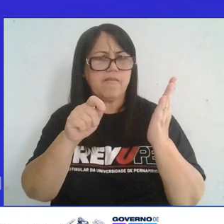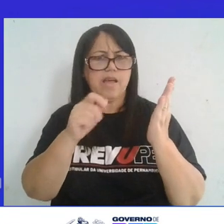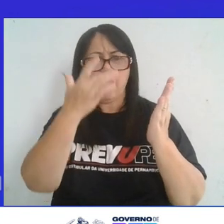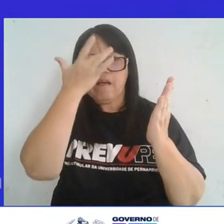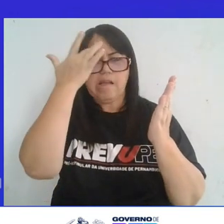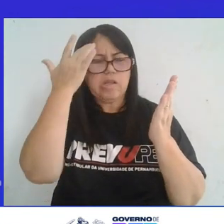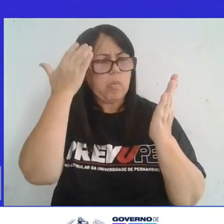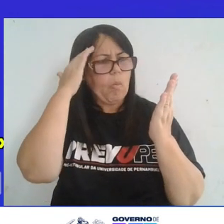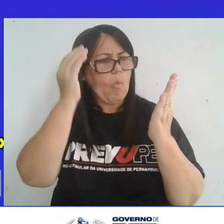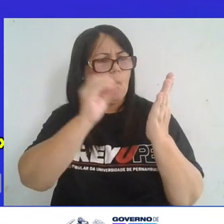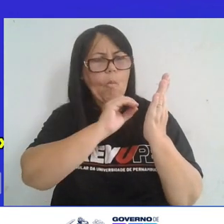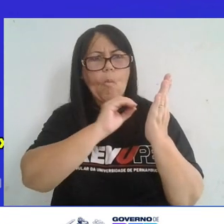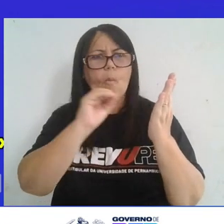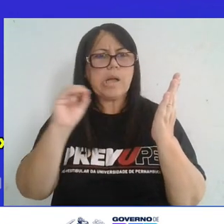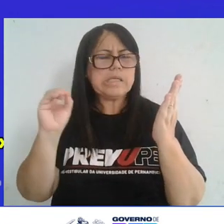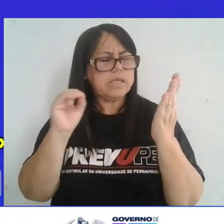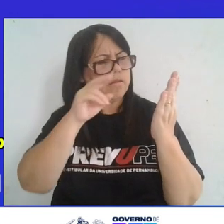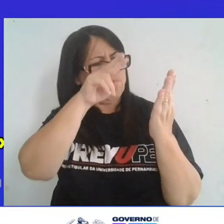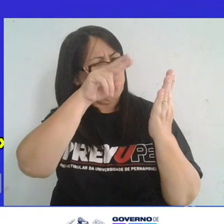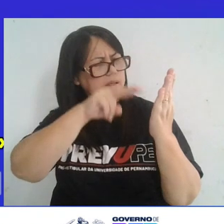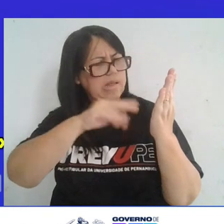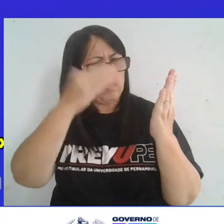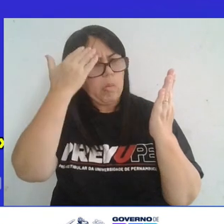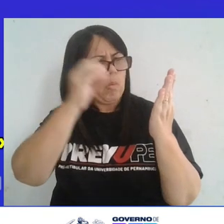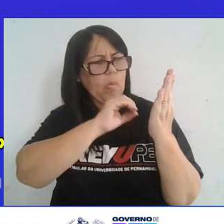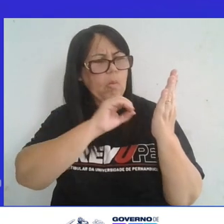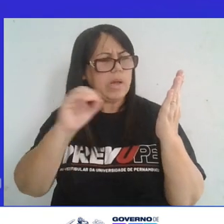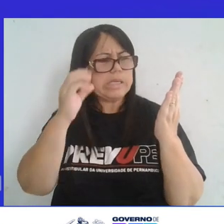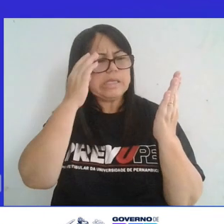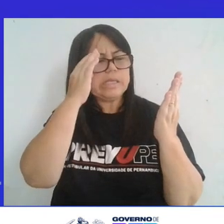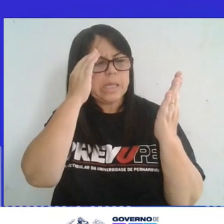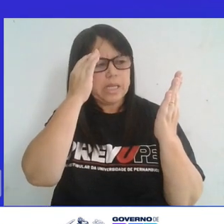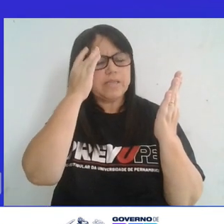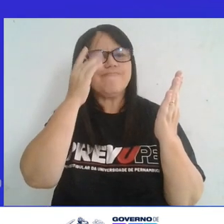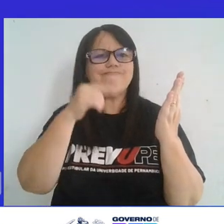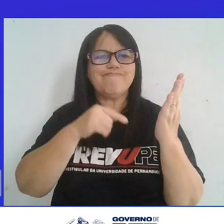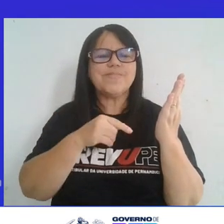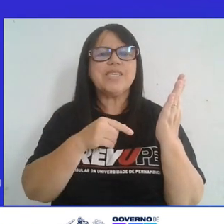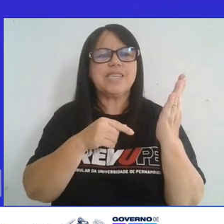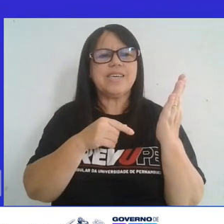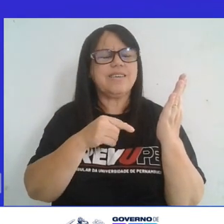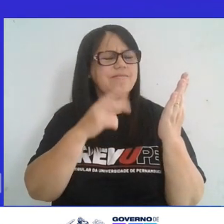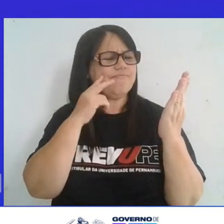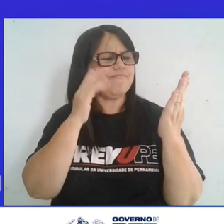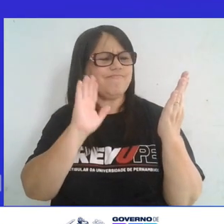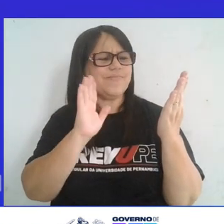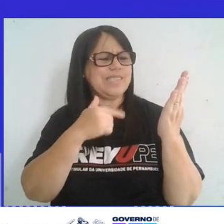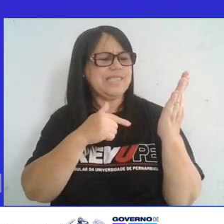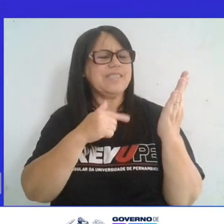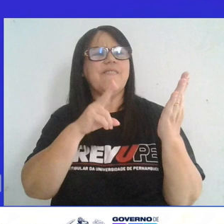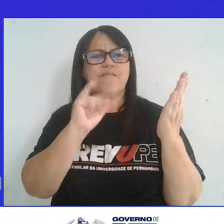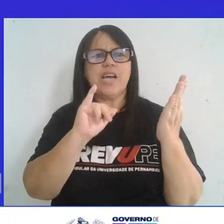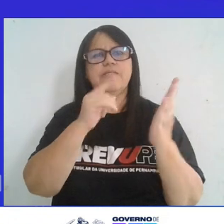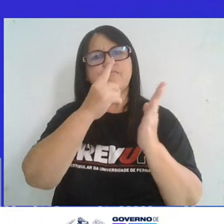não se consegue fazer uma leitura, né? Se os avaliadores não conseguem entender o seu texto, ele se torna aí um texto ilegível, então